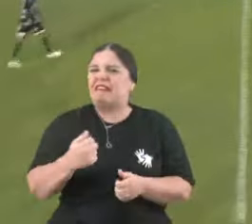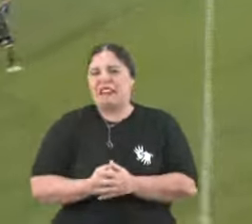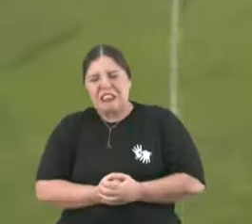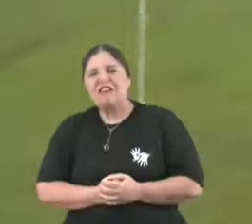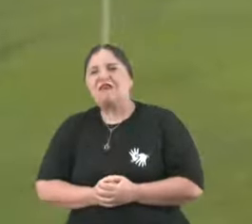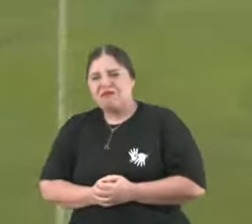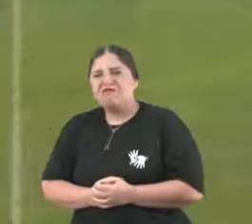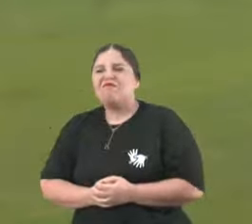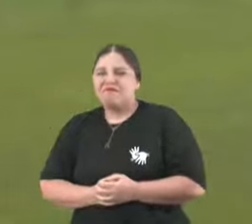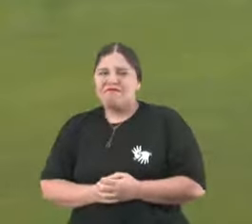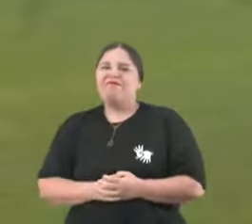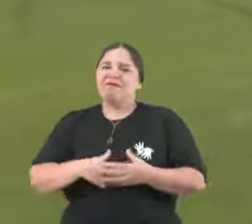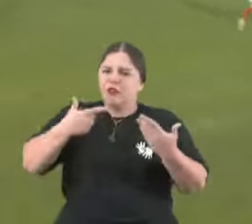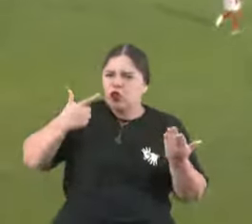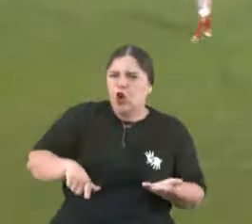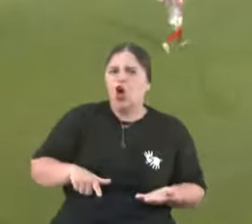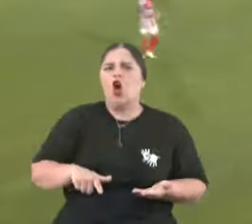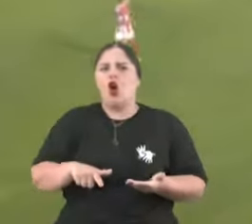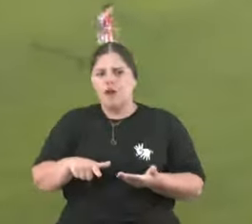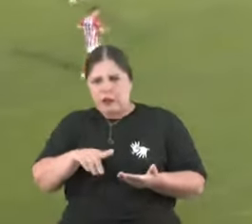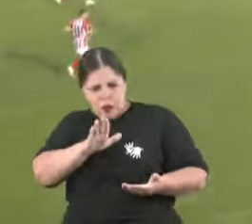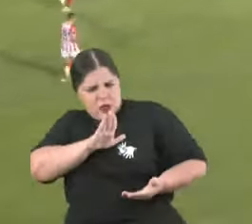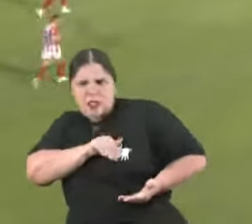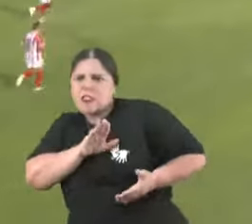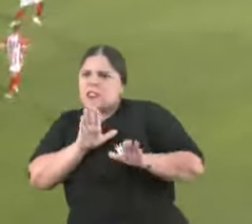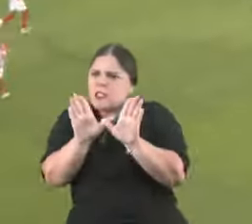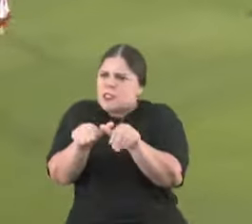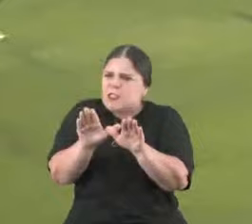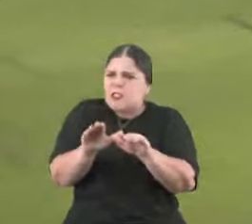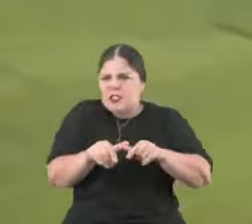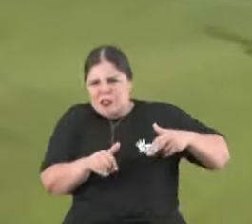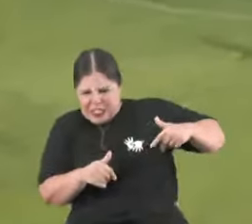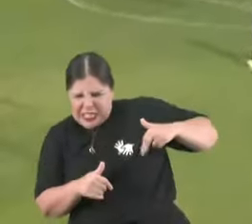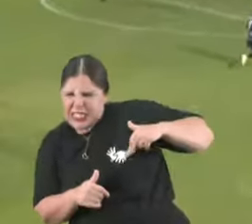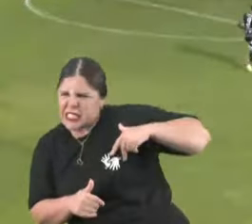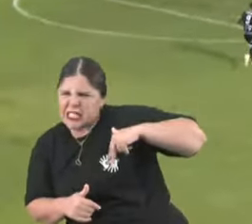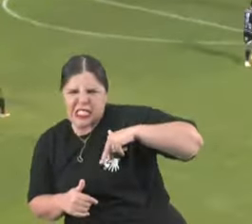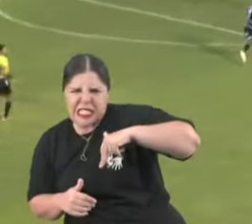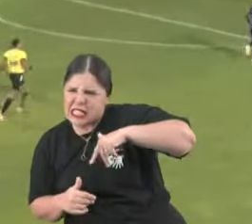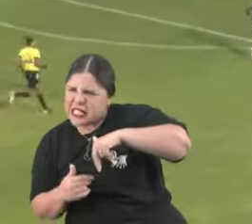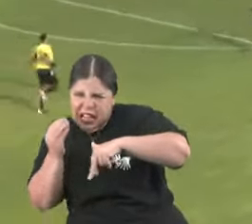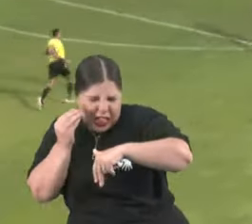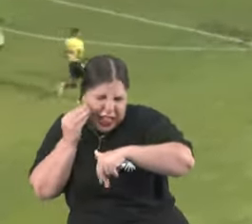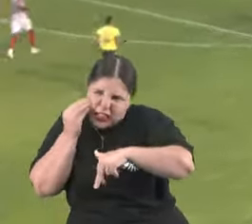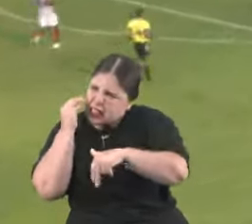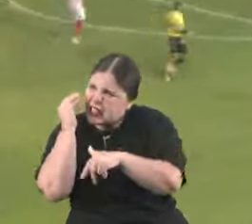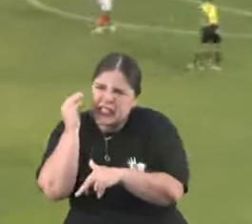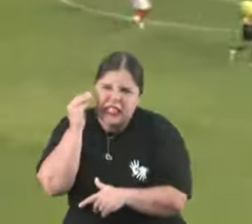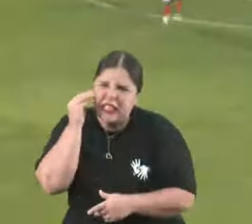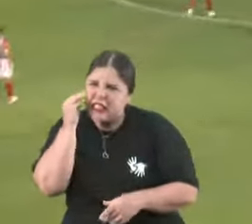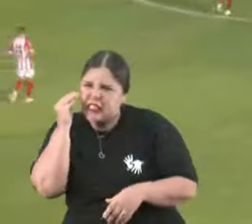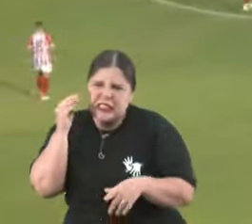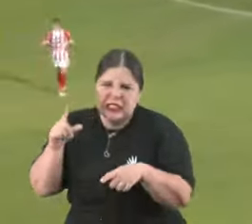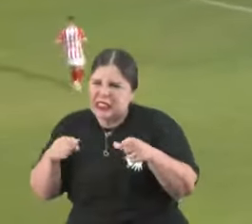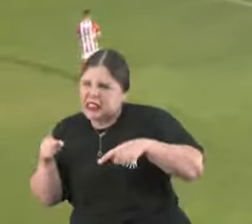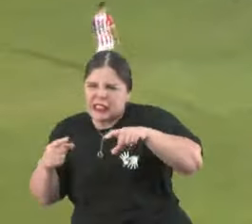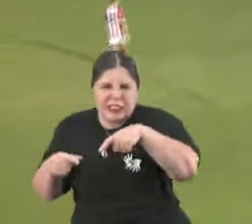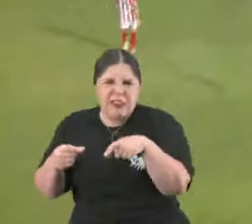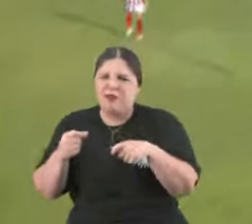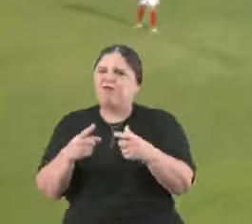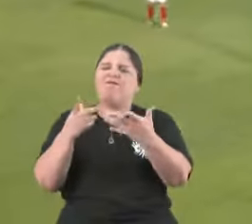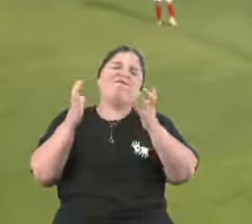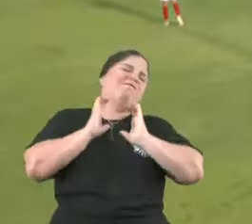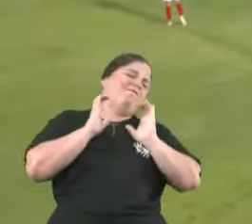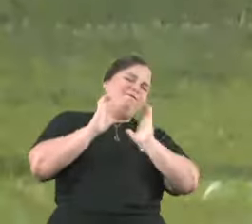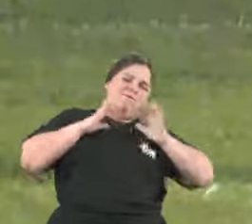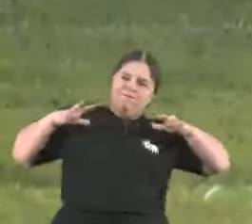Vem de novo o Kellington. Belo passe agora para o Paulinho. Ninguém na área ainda, ele espera. Cruza, tanto